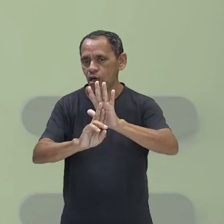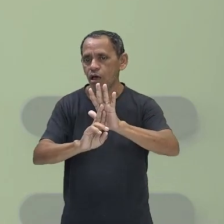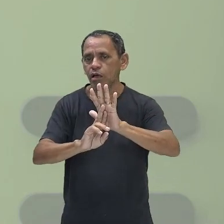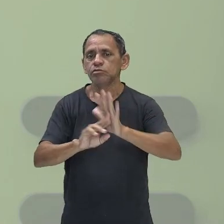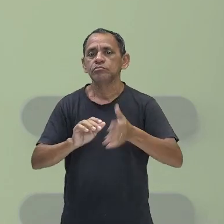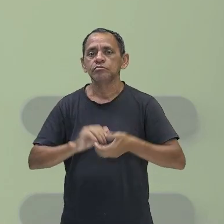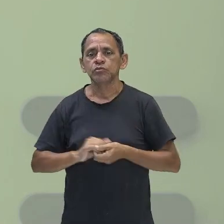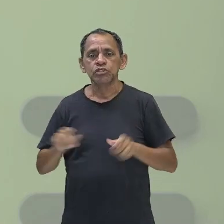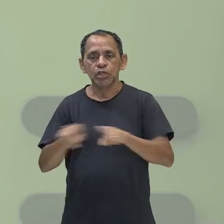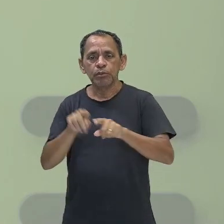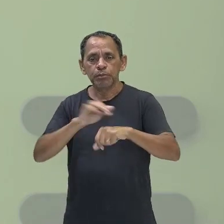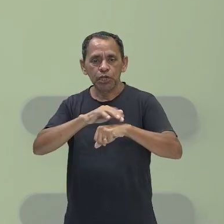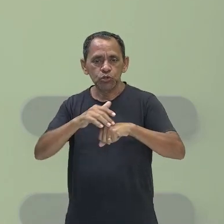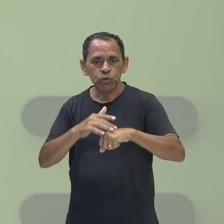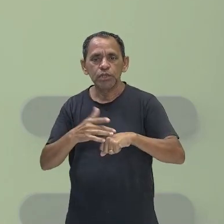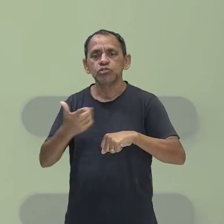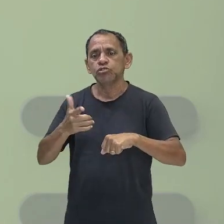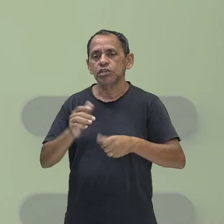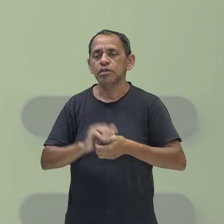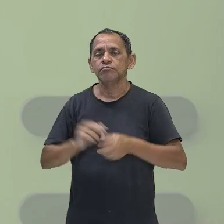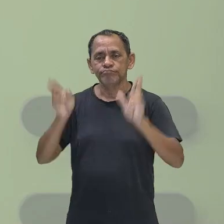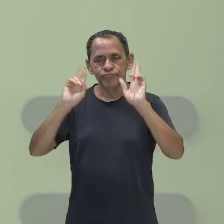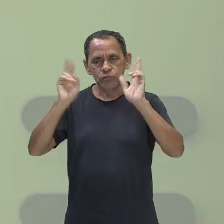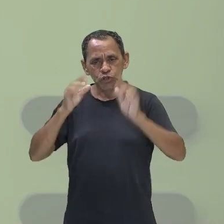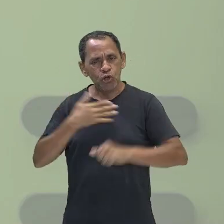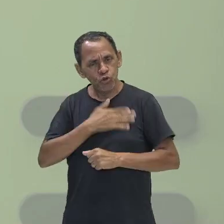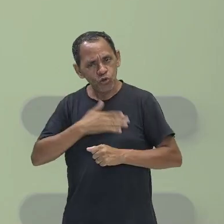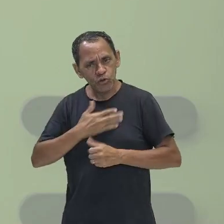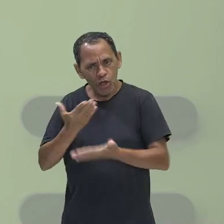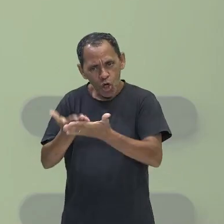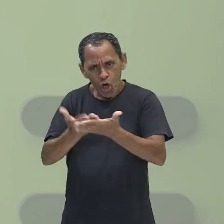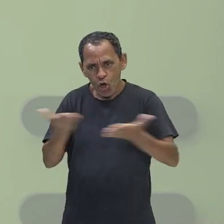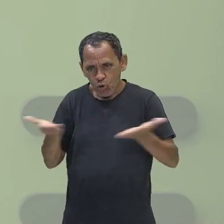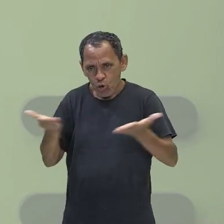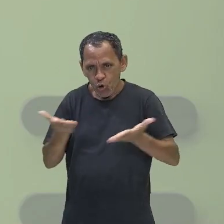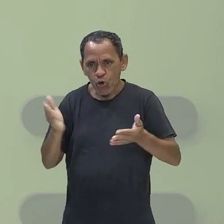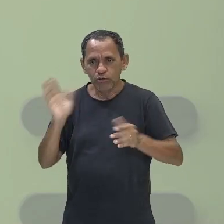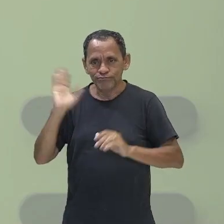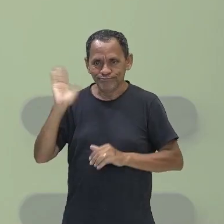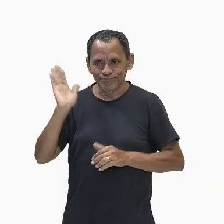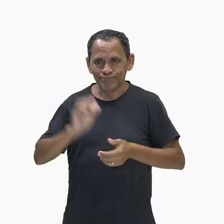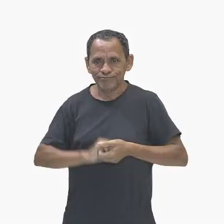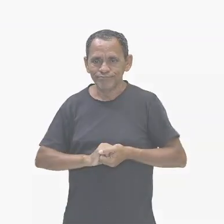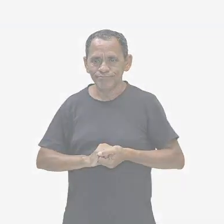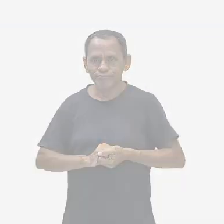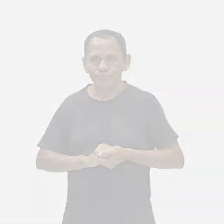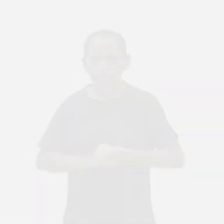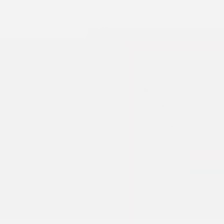daltonismo. Então, eu espero que vocês tenham gostado da nossa aula de hoje. Até a próxima!